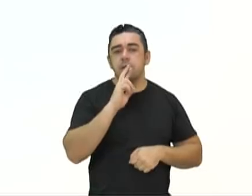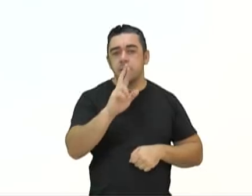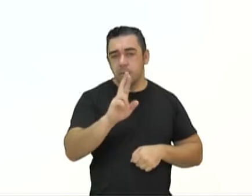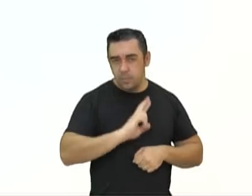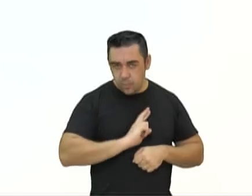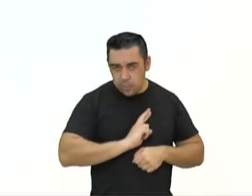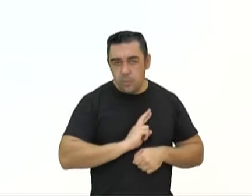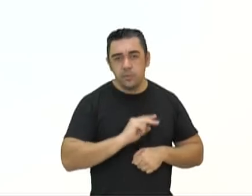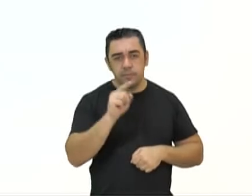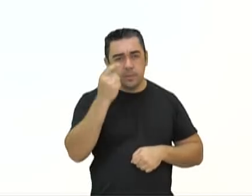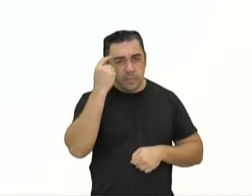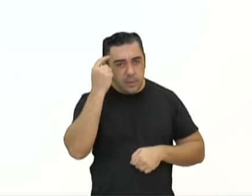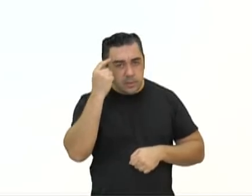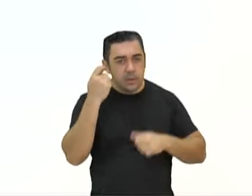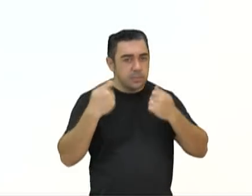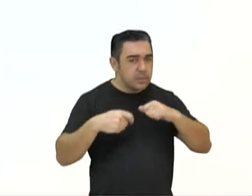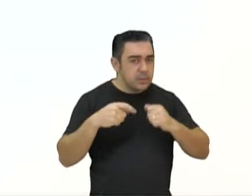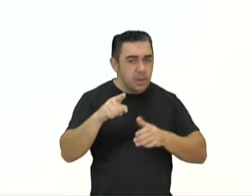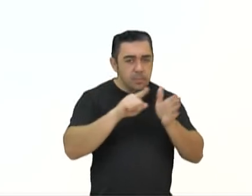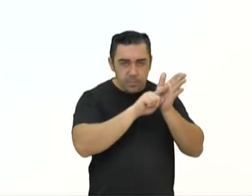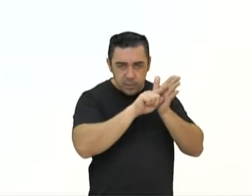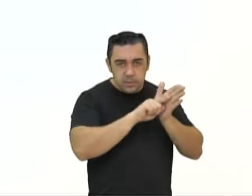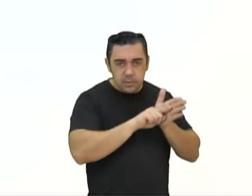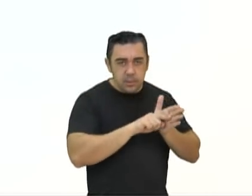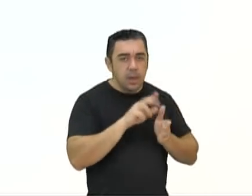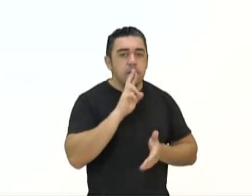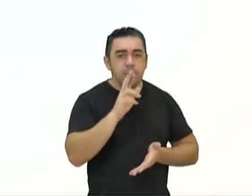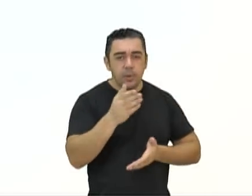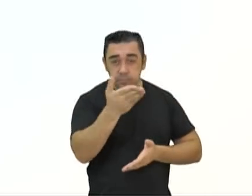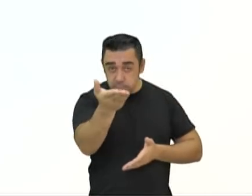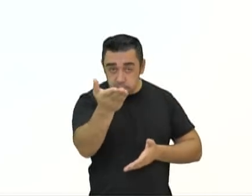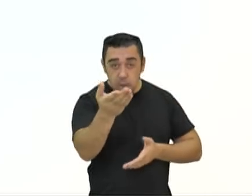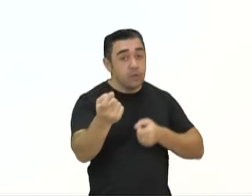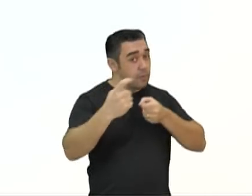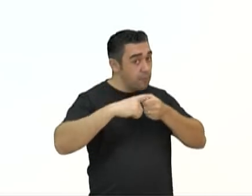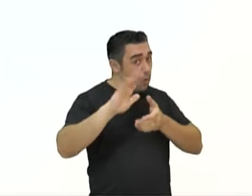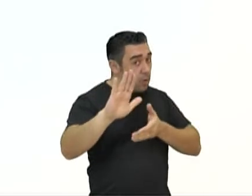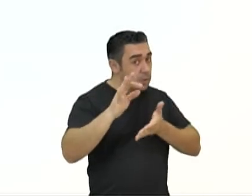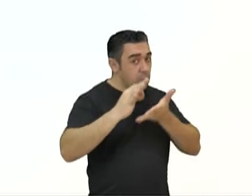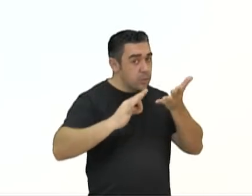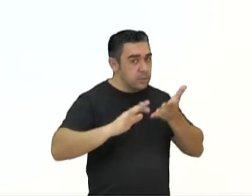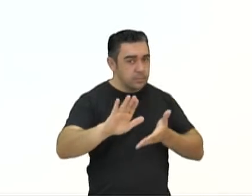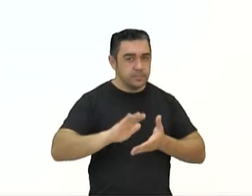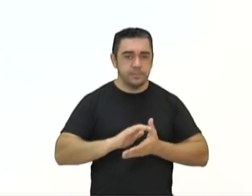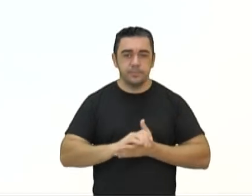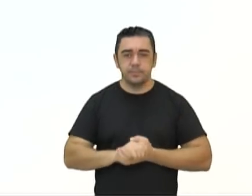você pensar e, se precisar, pesquisar a resposta. A gente volta daqui a pouco.